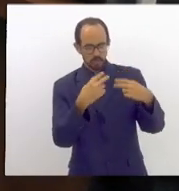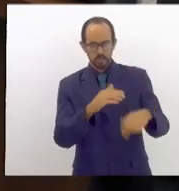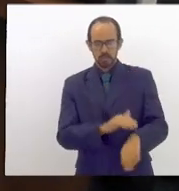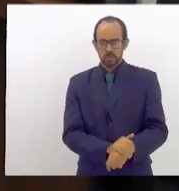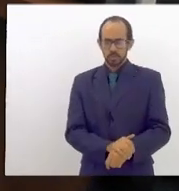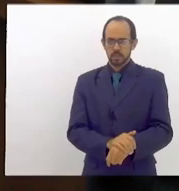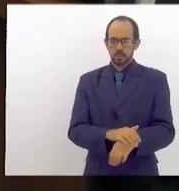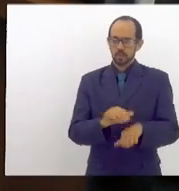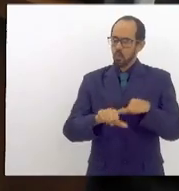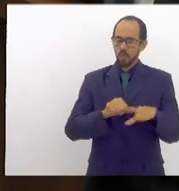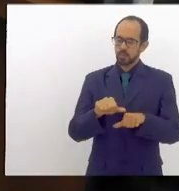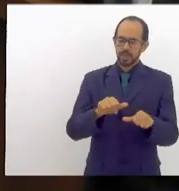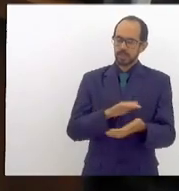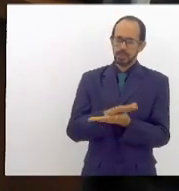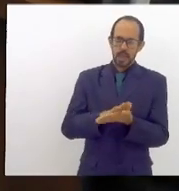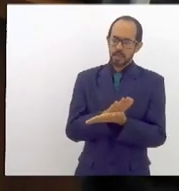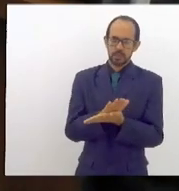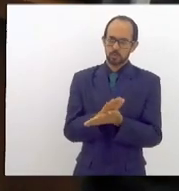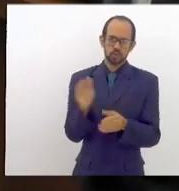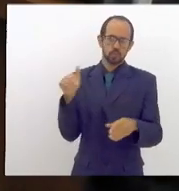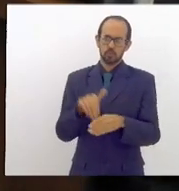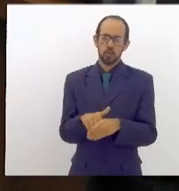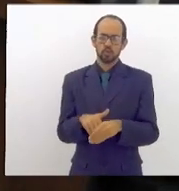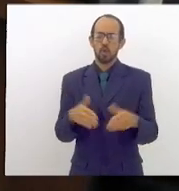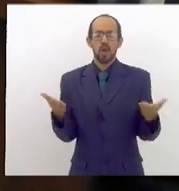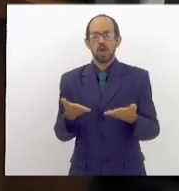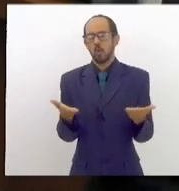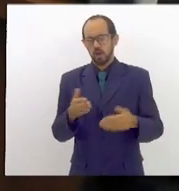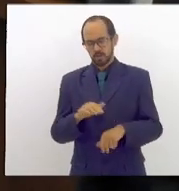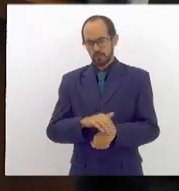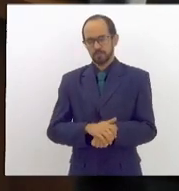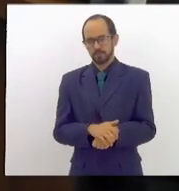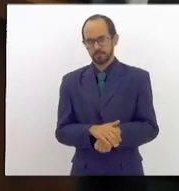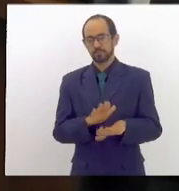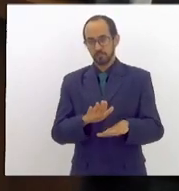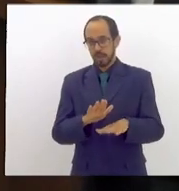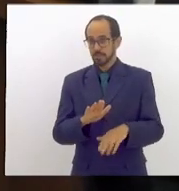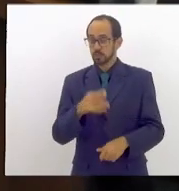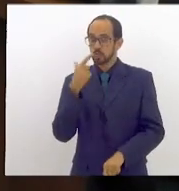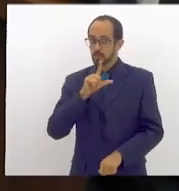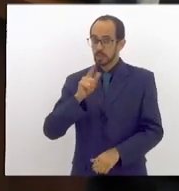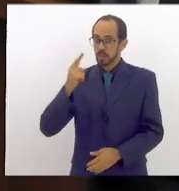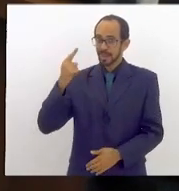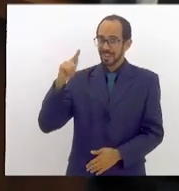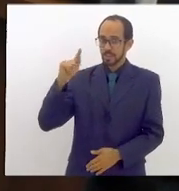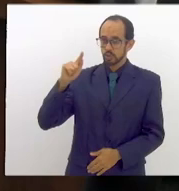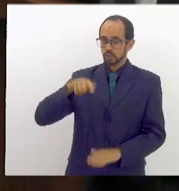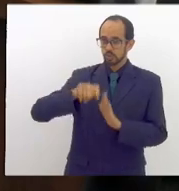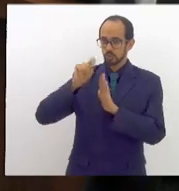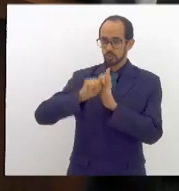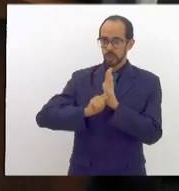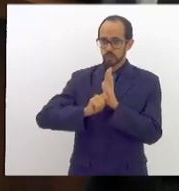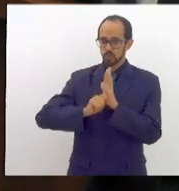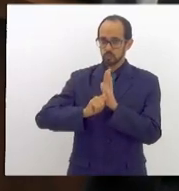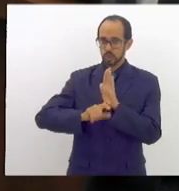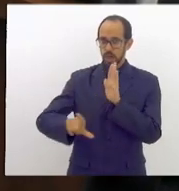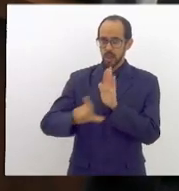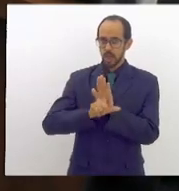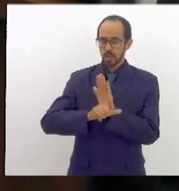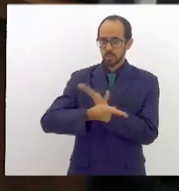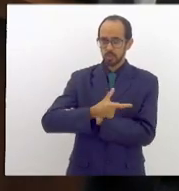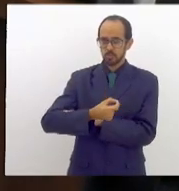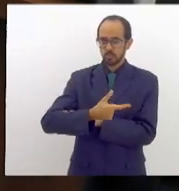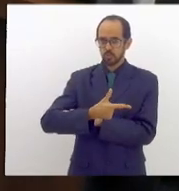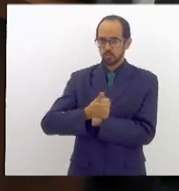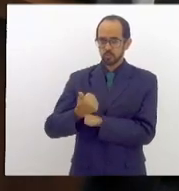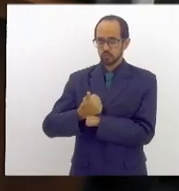o que nós voltamos agora chegou em nada que nós voltamos agora mas garante no texto da lei de 2021 né um caráter